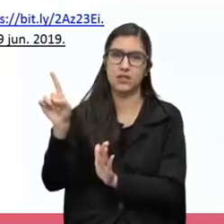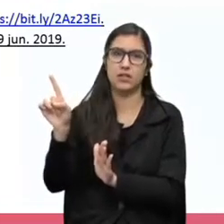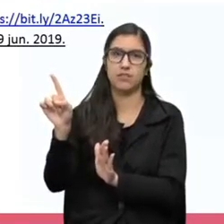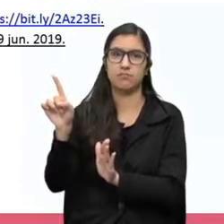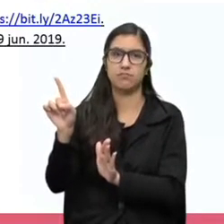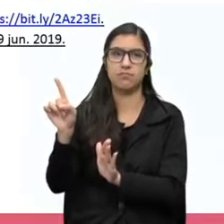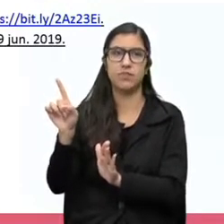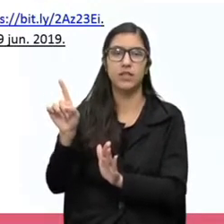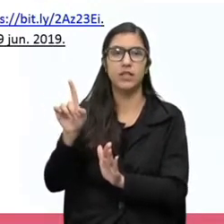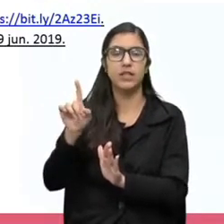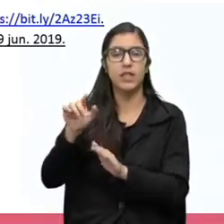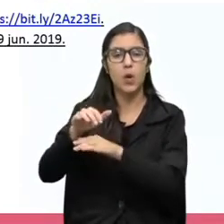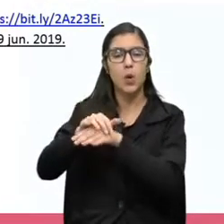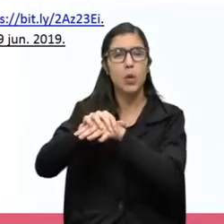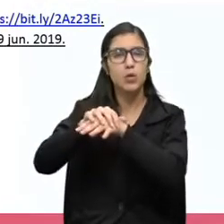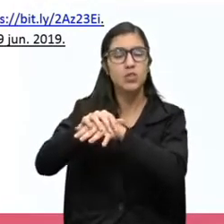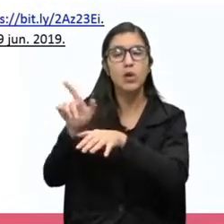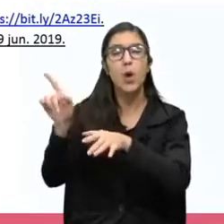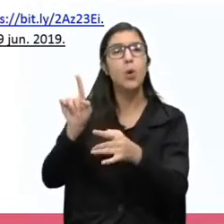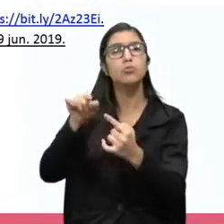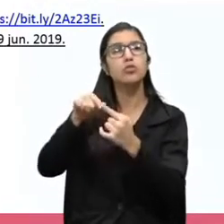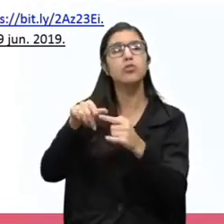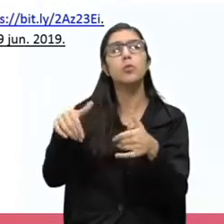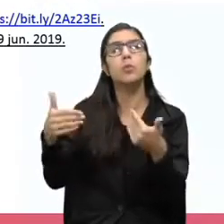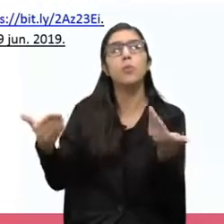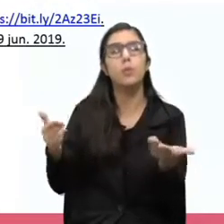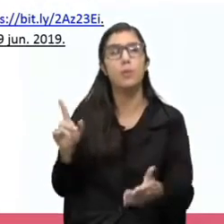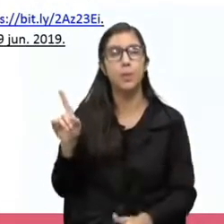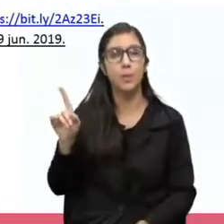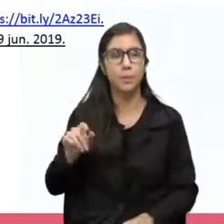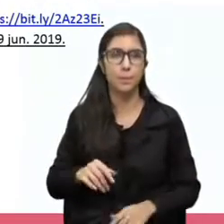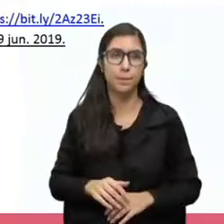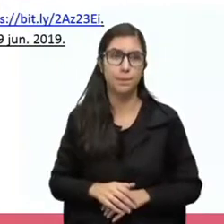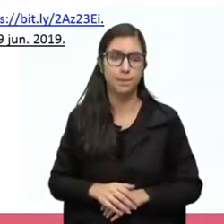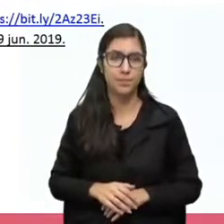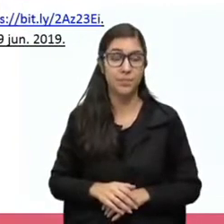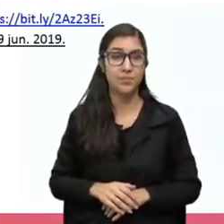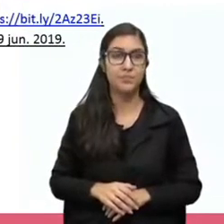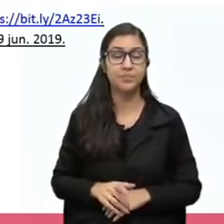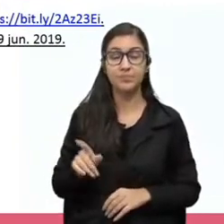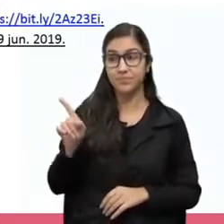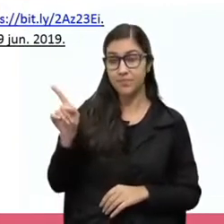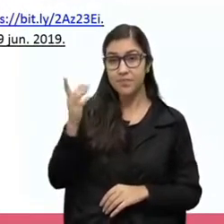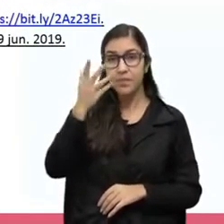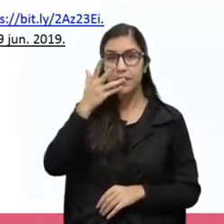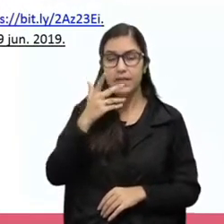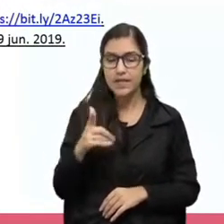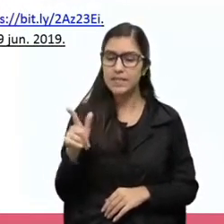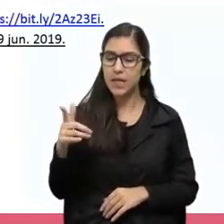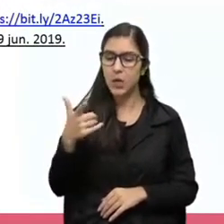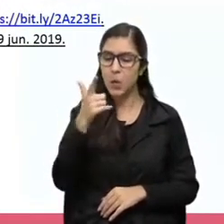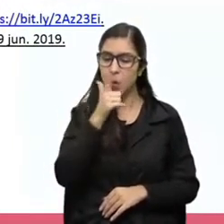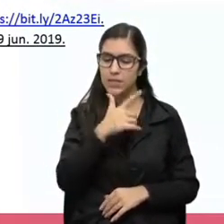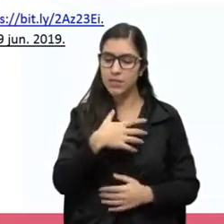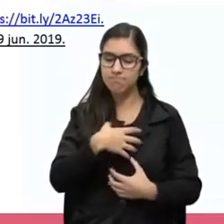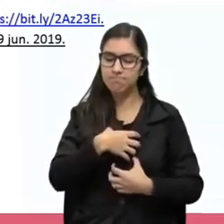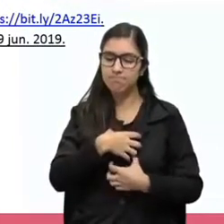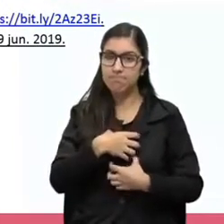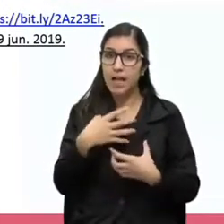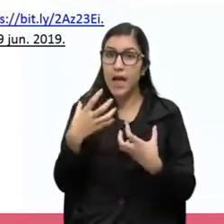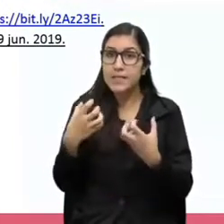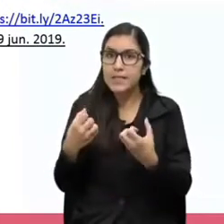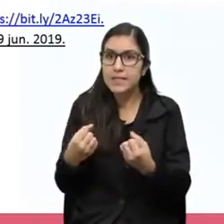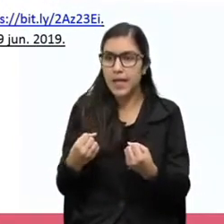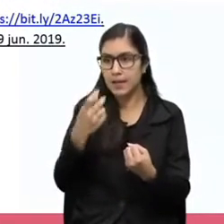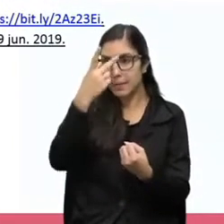abordagem coativa. O objetivo dessa fase é fazer com que a criança permita e aceite um